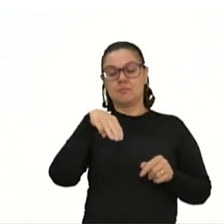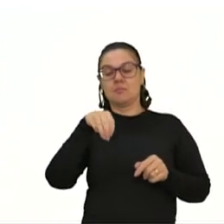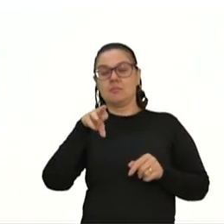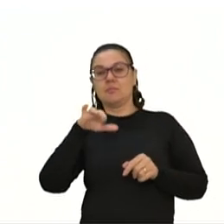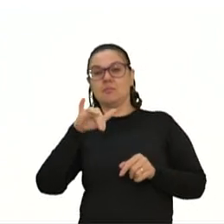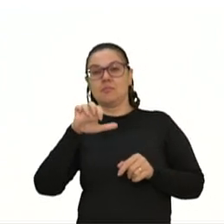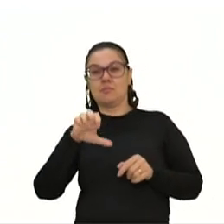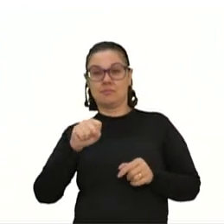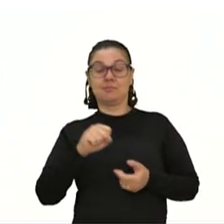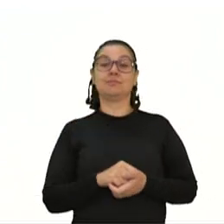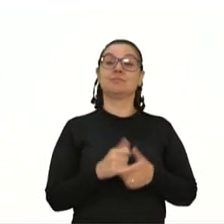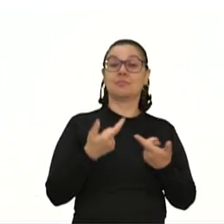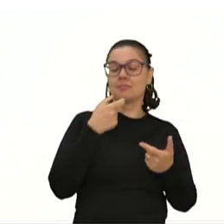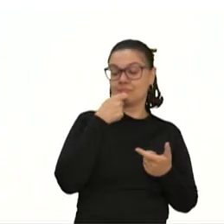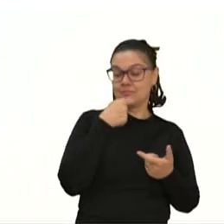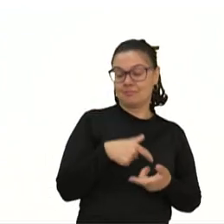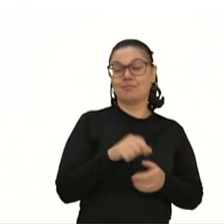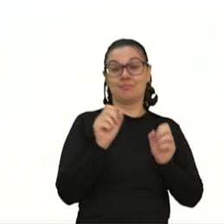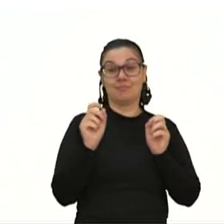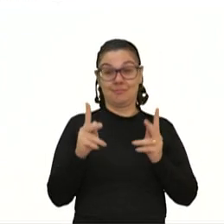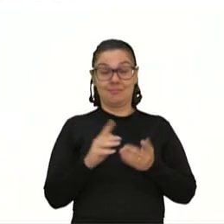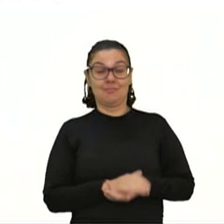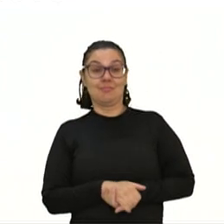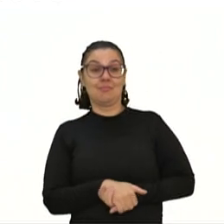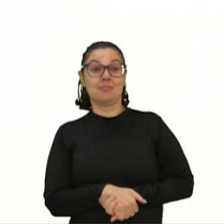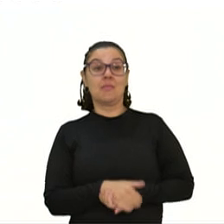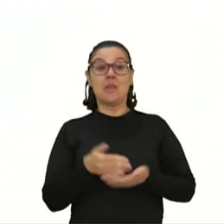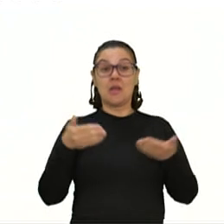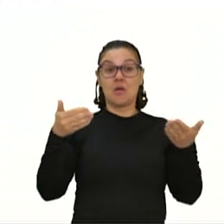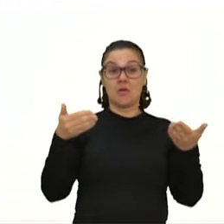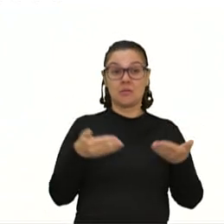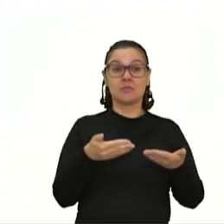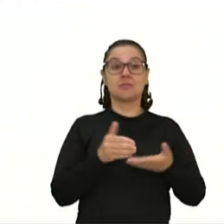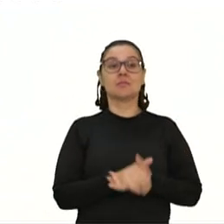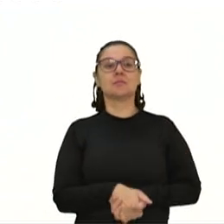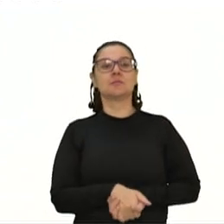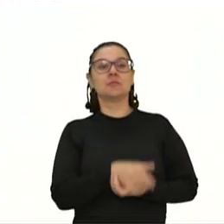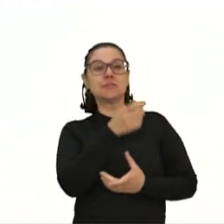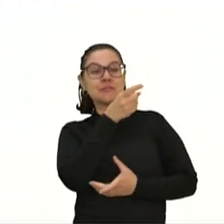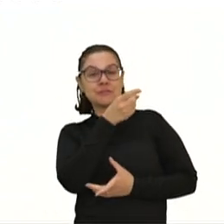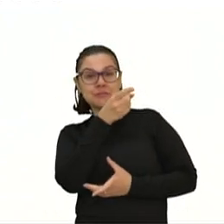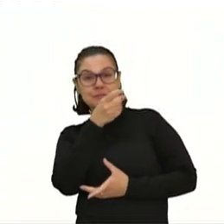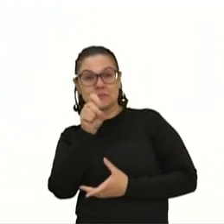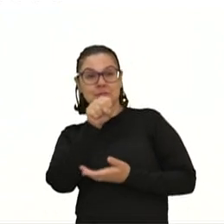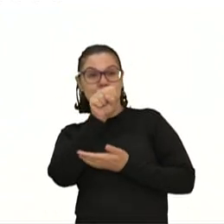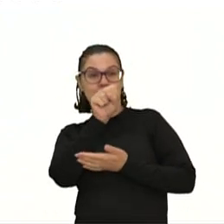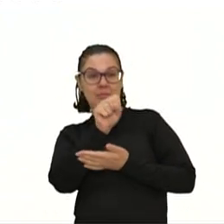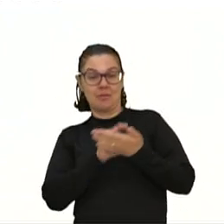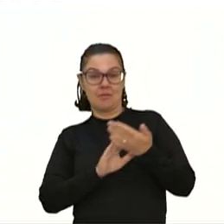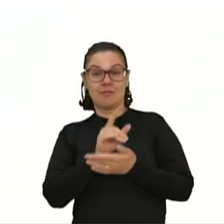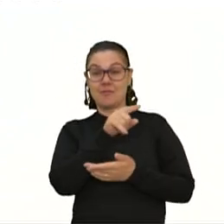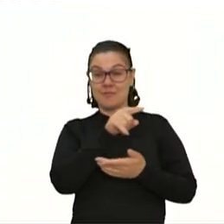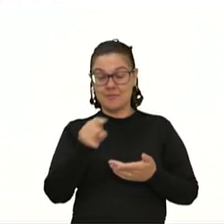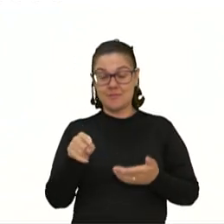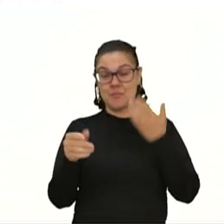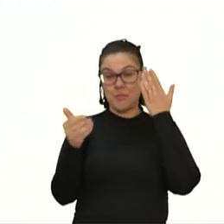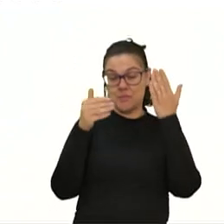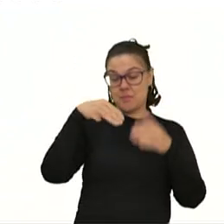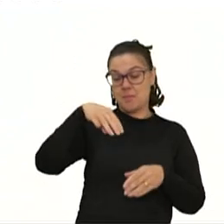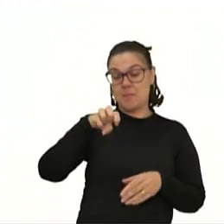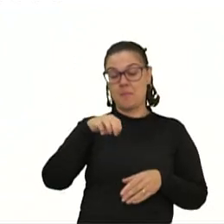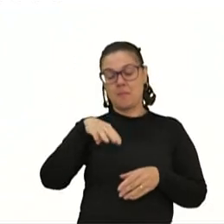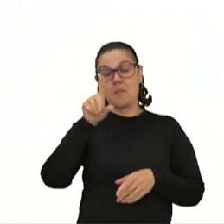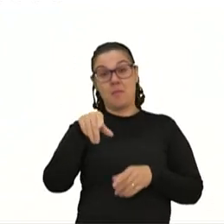memories. O meme mais as memórias, ok? E agora, o nosso último meme para vocês analisarem, que é a questão